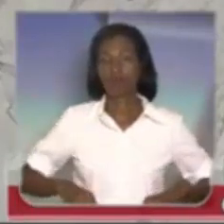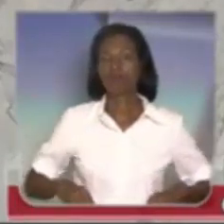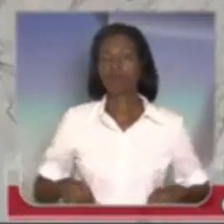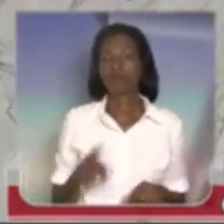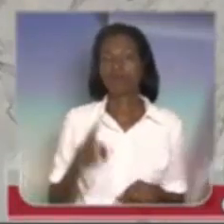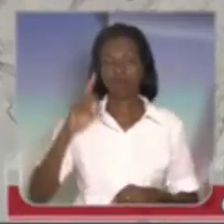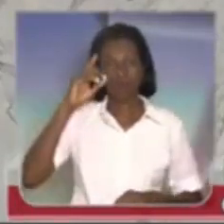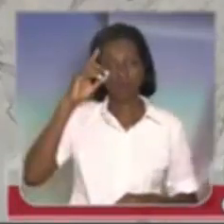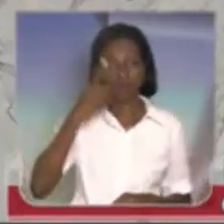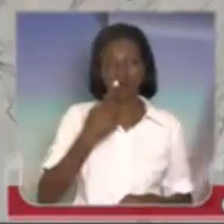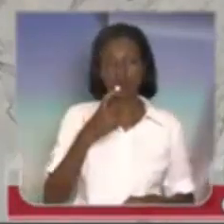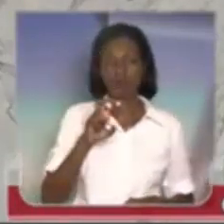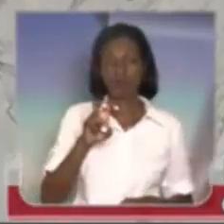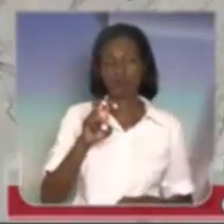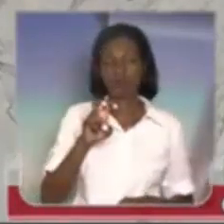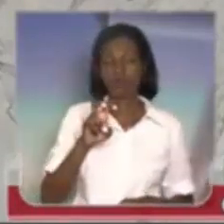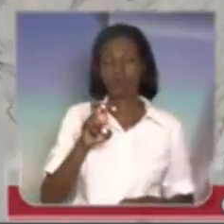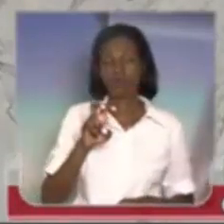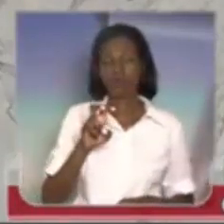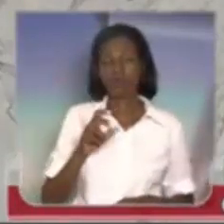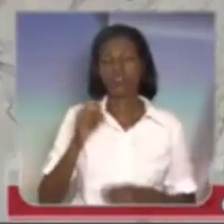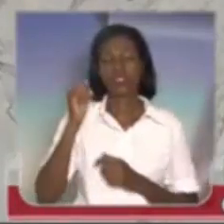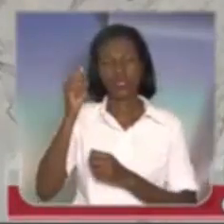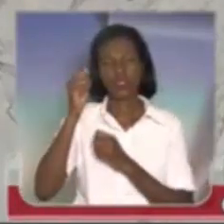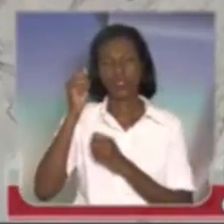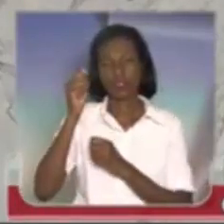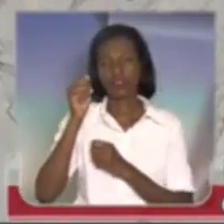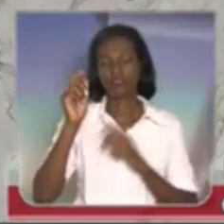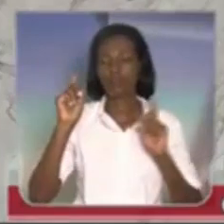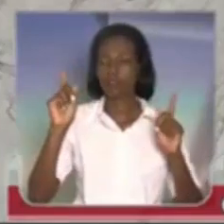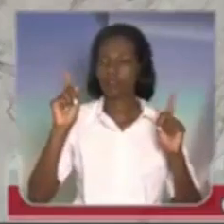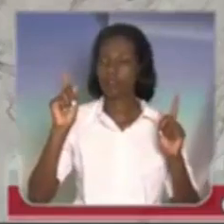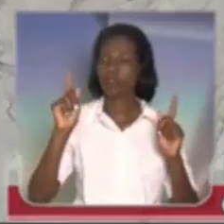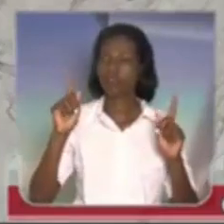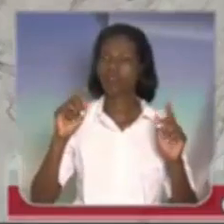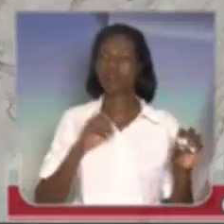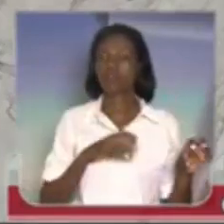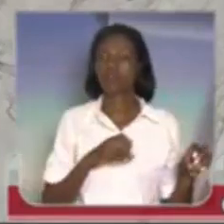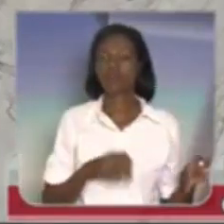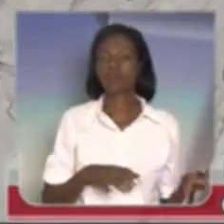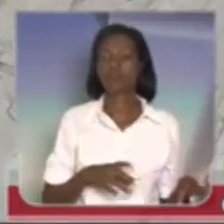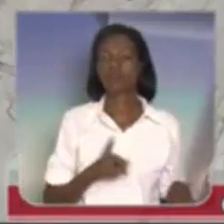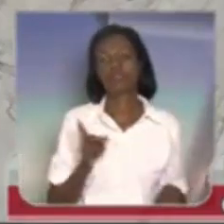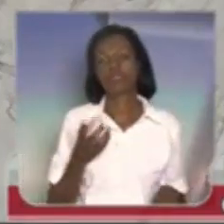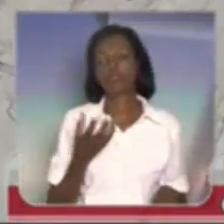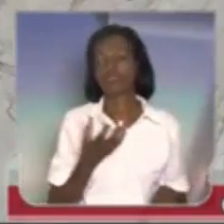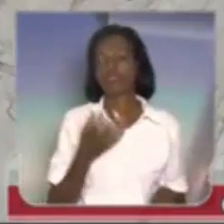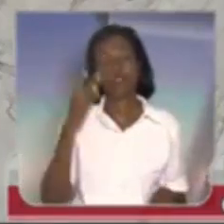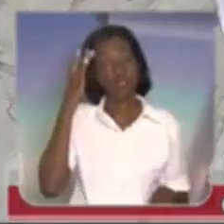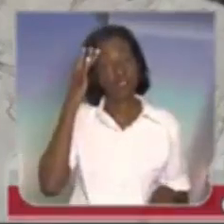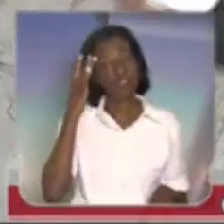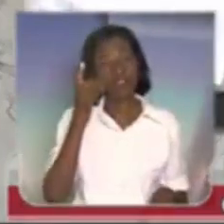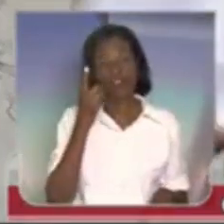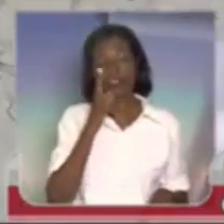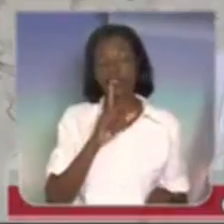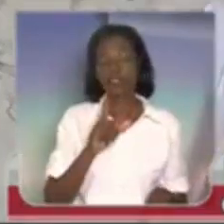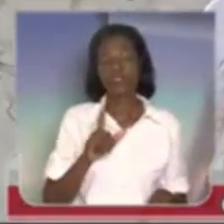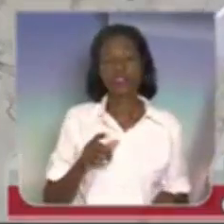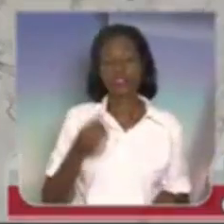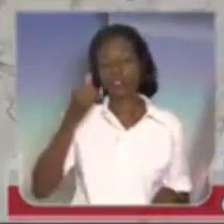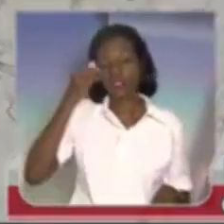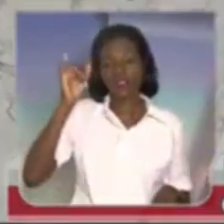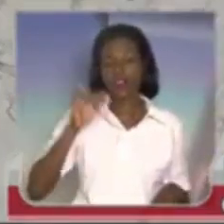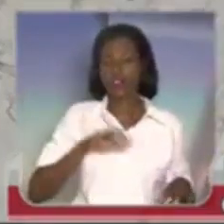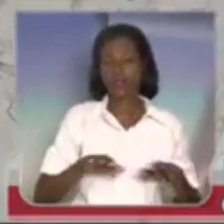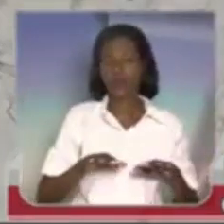dia 15 haverá uma grande manifestação a greve da Educação Nacional e ele tenta acha que com isso ele vai deter esse